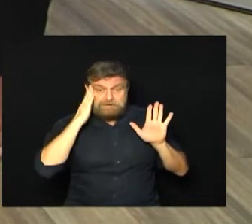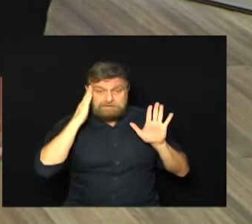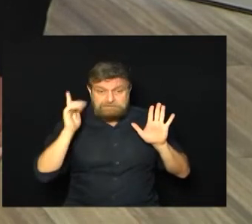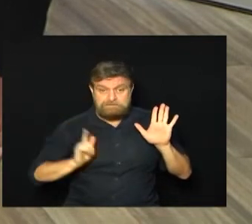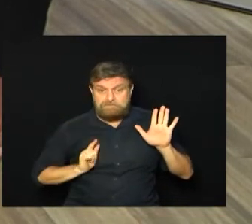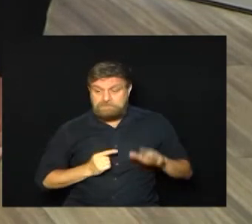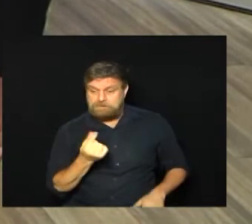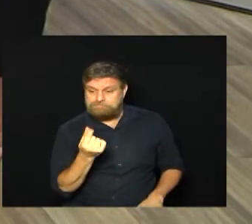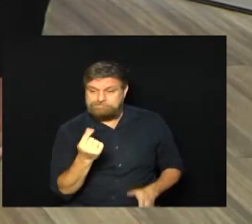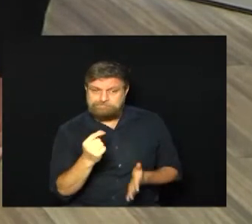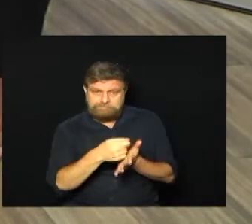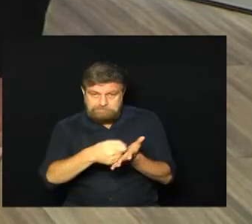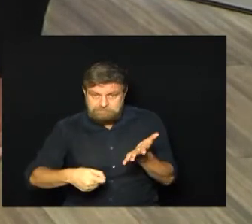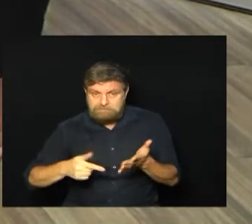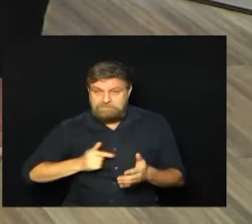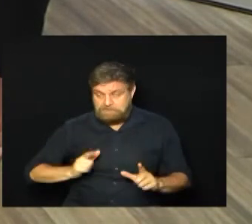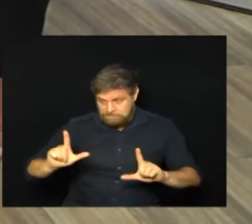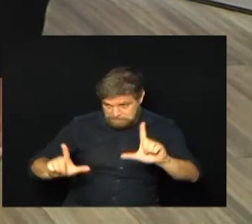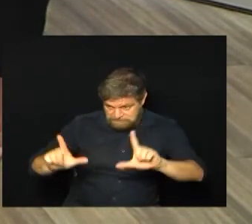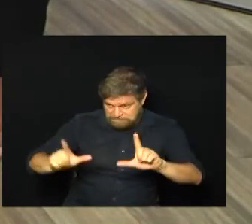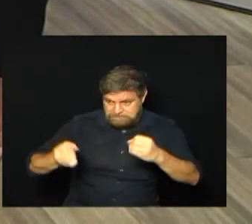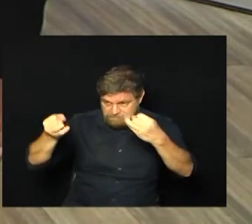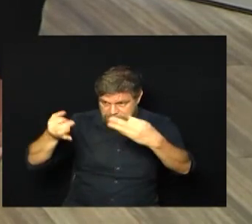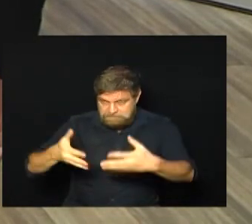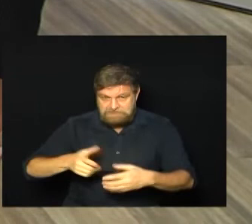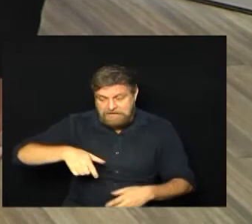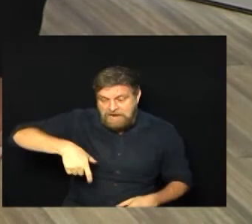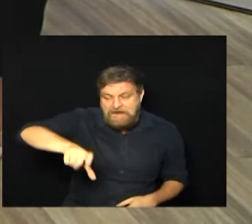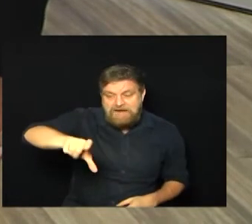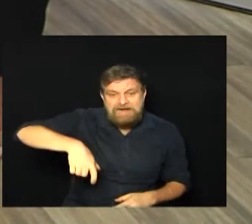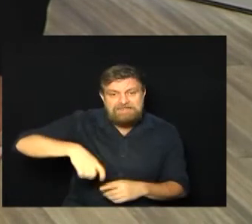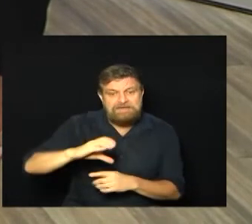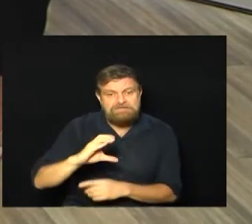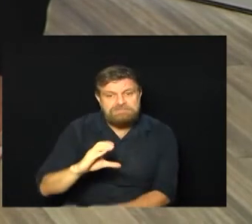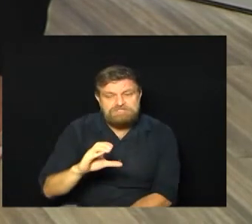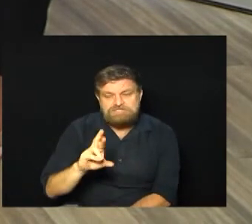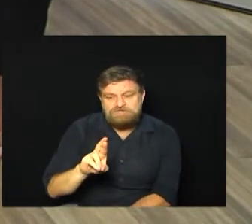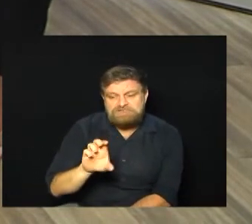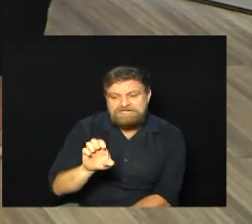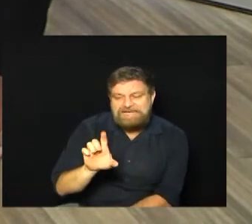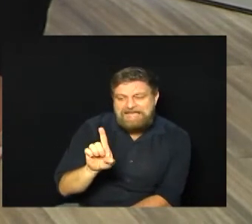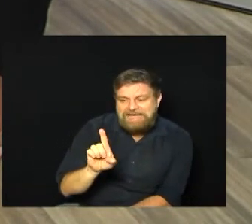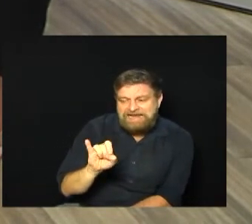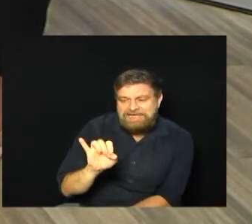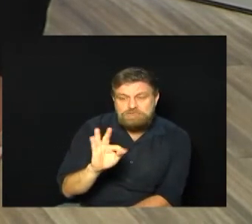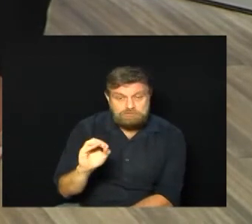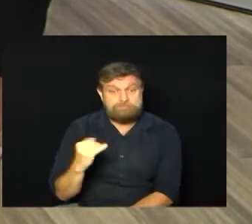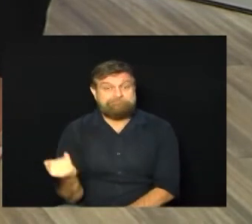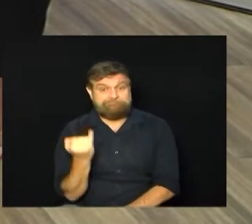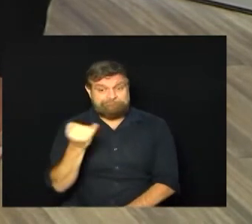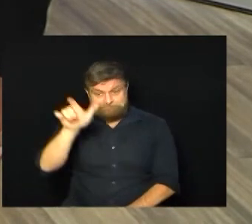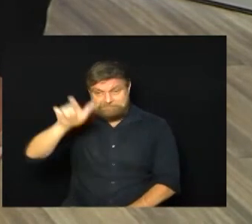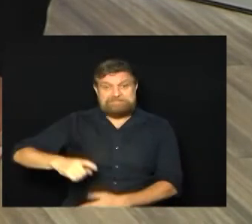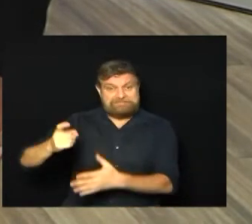na ponta do lápis, que hoje tem o nosso quadro. Hoje vai falar sobre cartão de crédito, que é importante também, porque muitas pessoas fazem